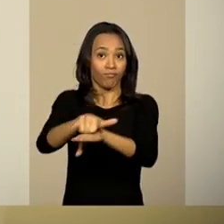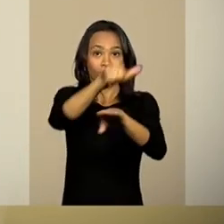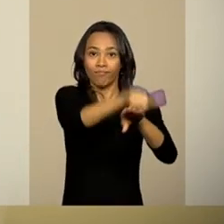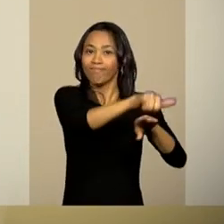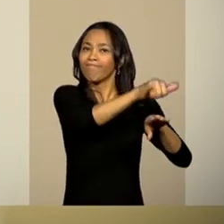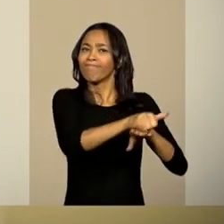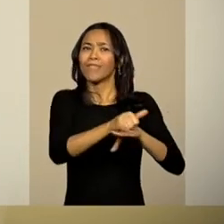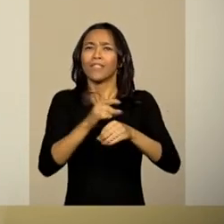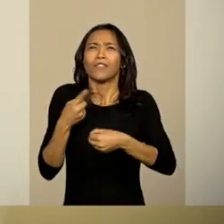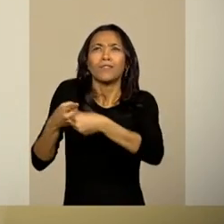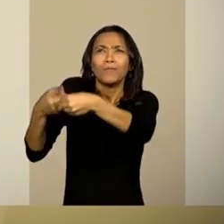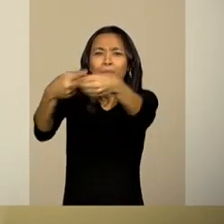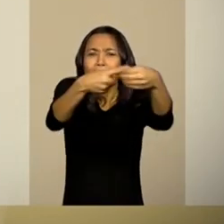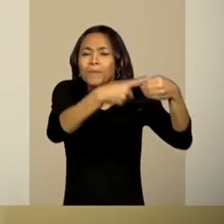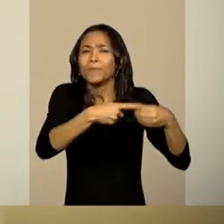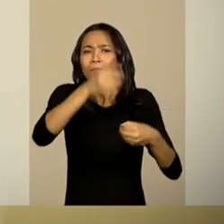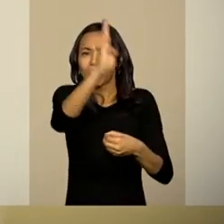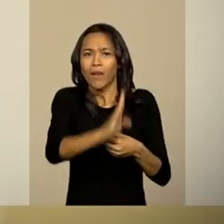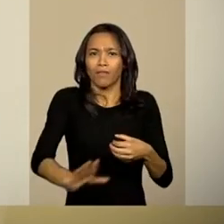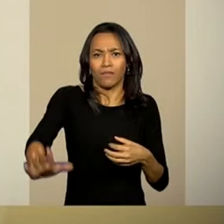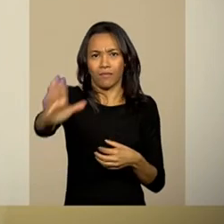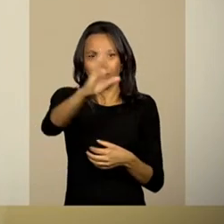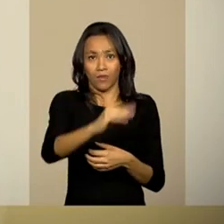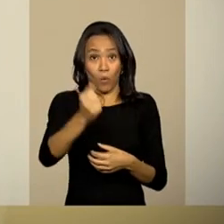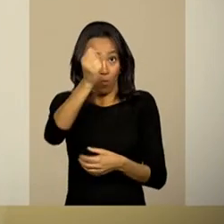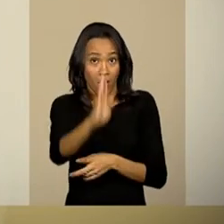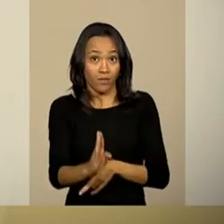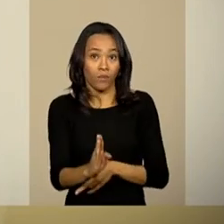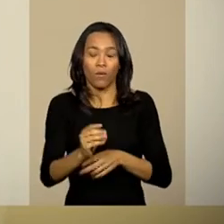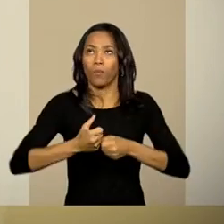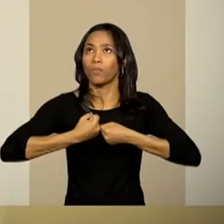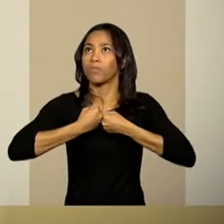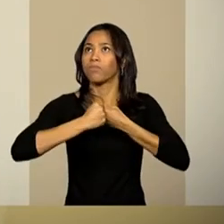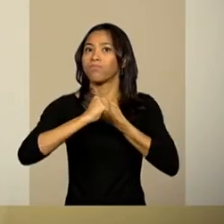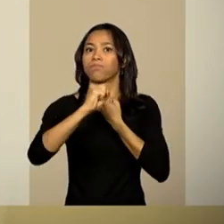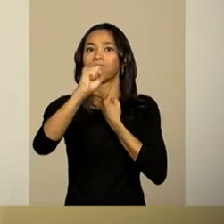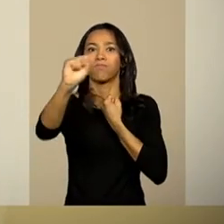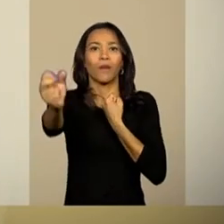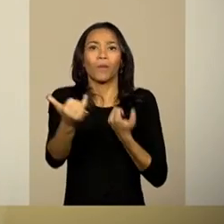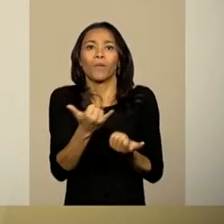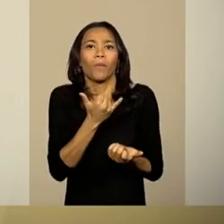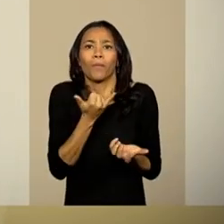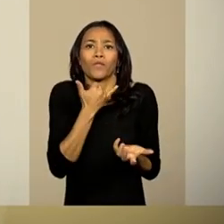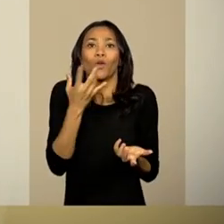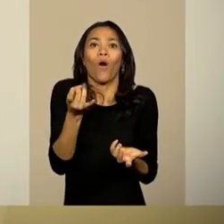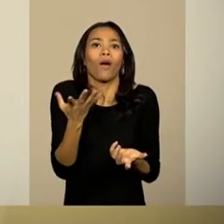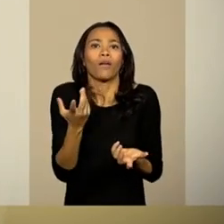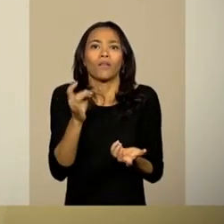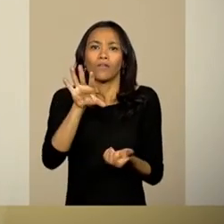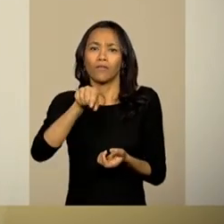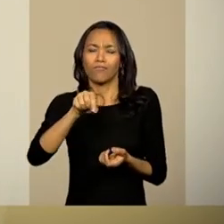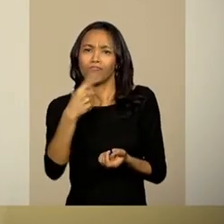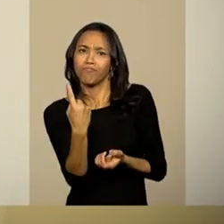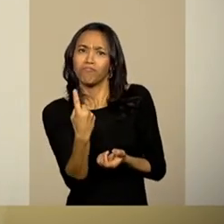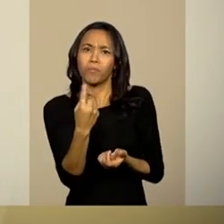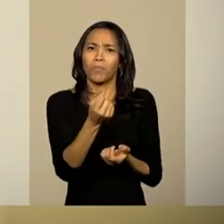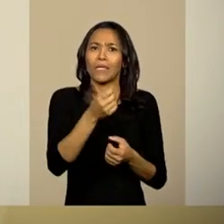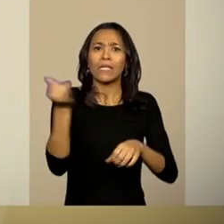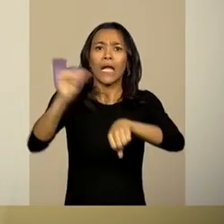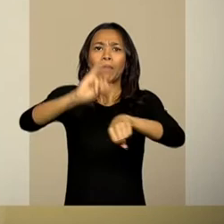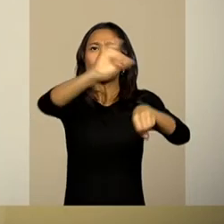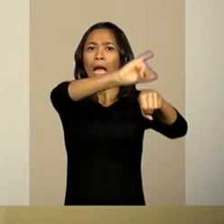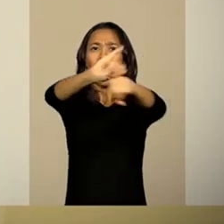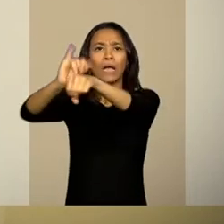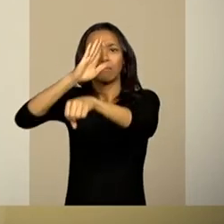espalhados pelo interior deste país. O Brasil é um país enorme que não pode depender apenas dos aeroportos nas